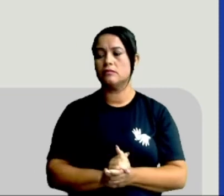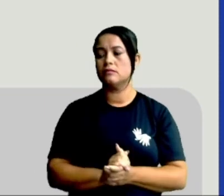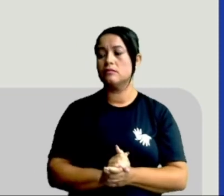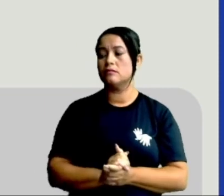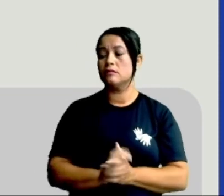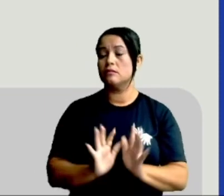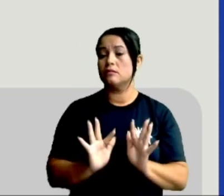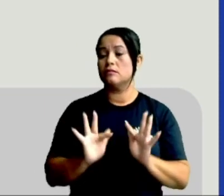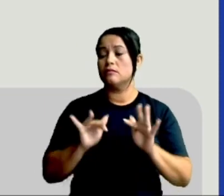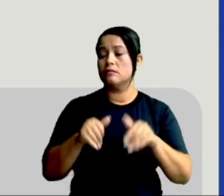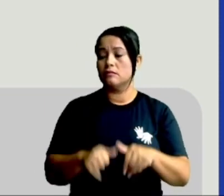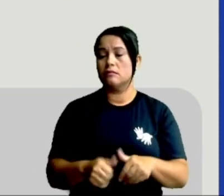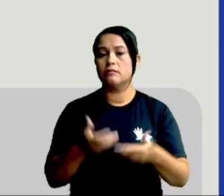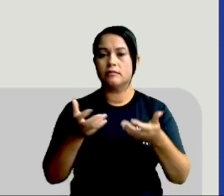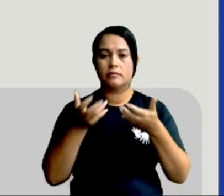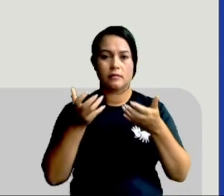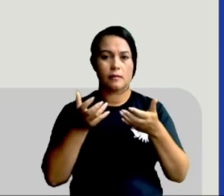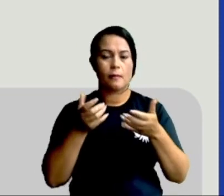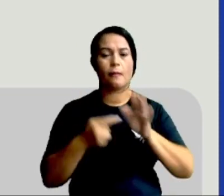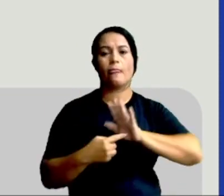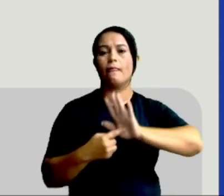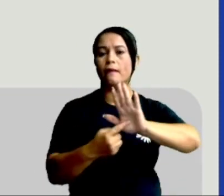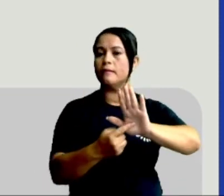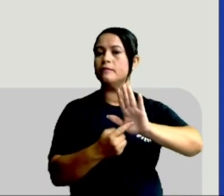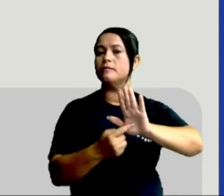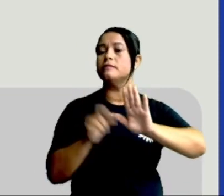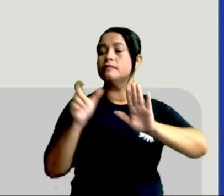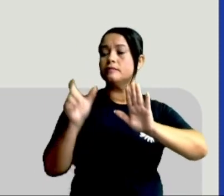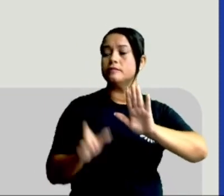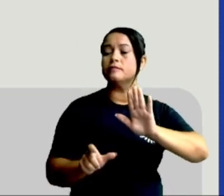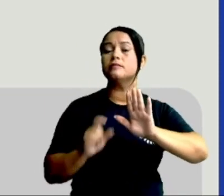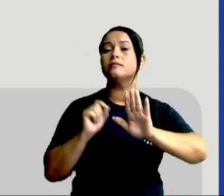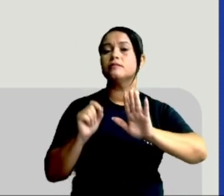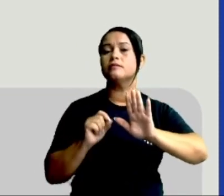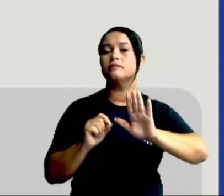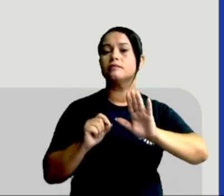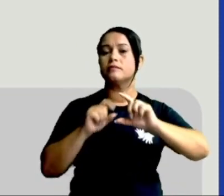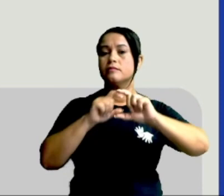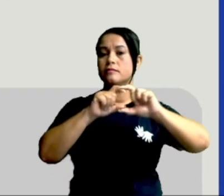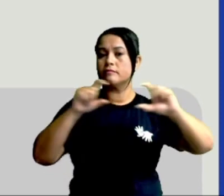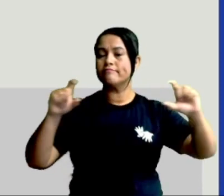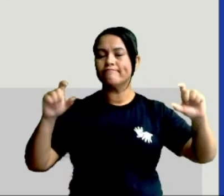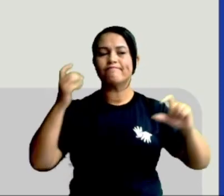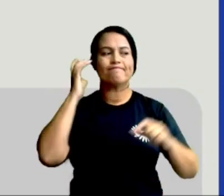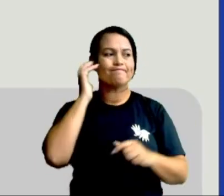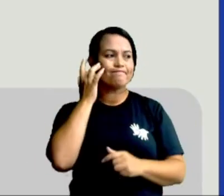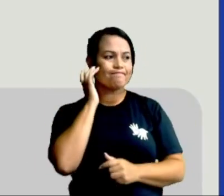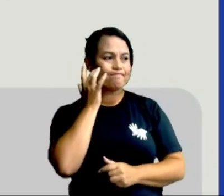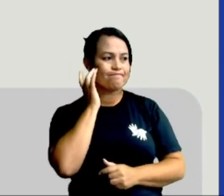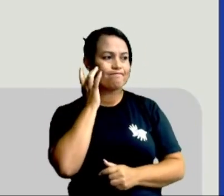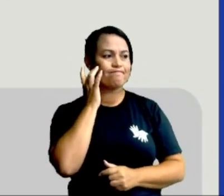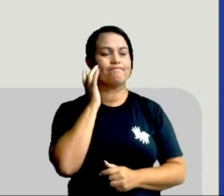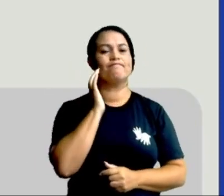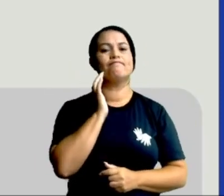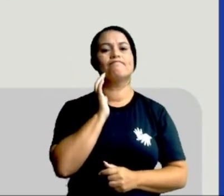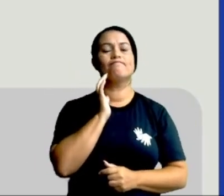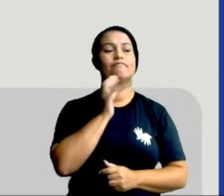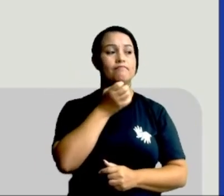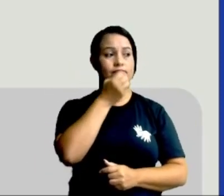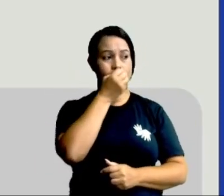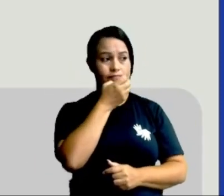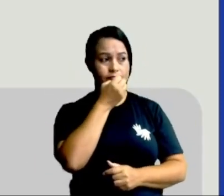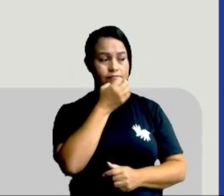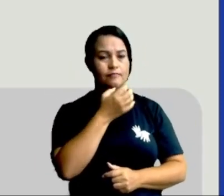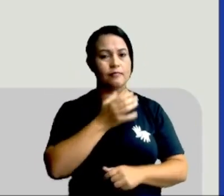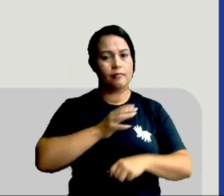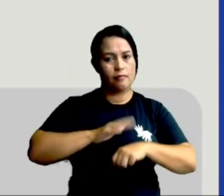E por fim, eu quero trazer para vocês aqui essa frase que eu acho muito pertinente